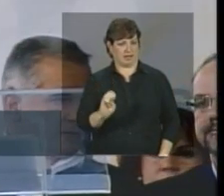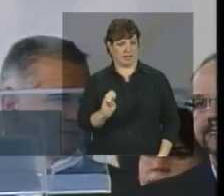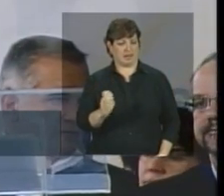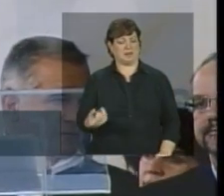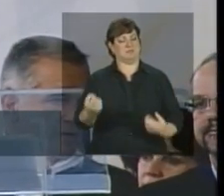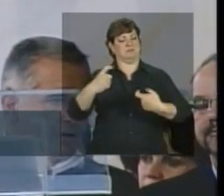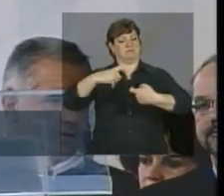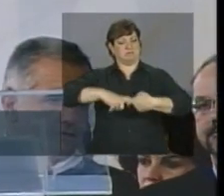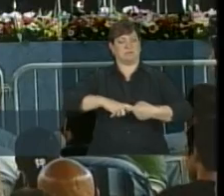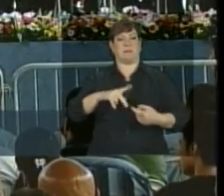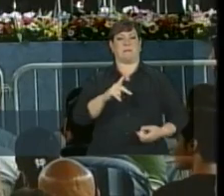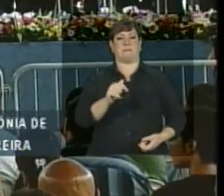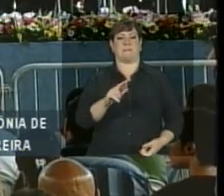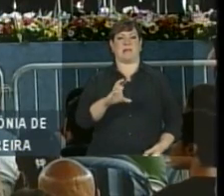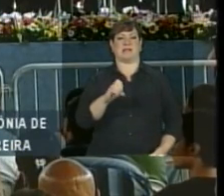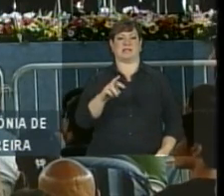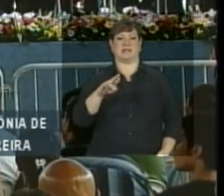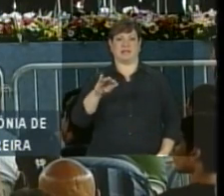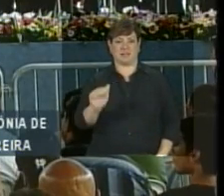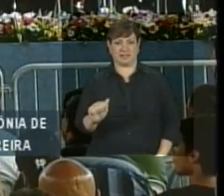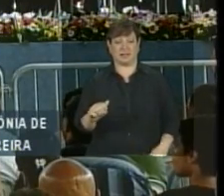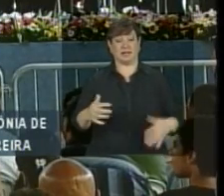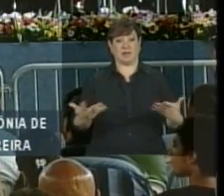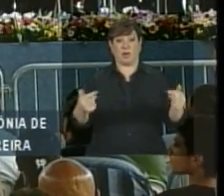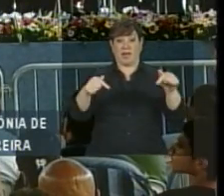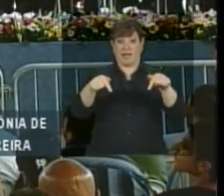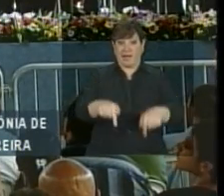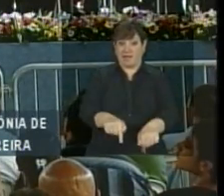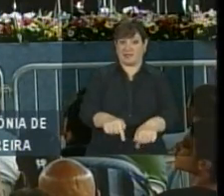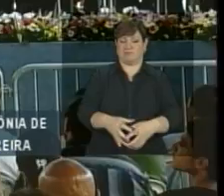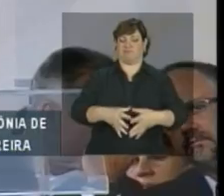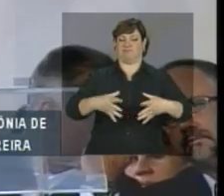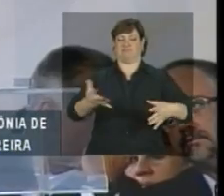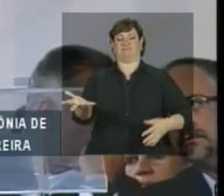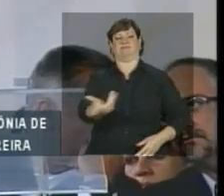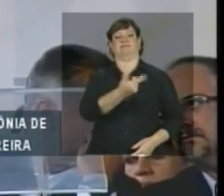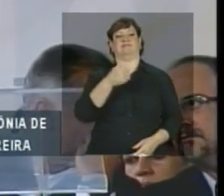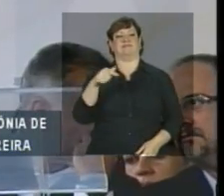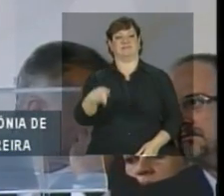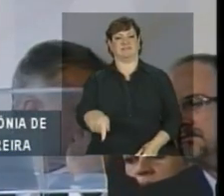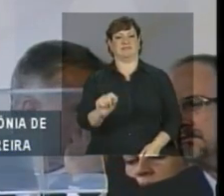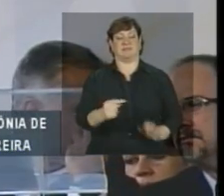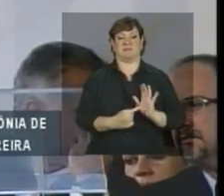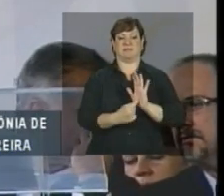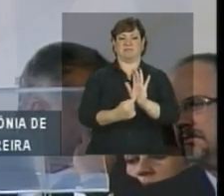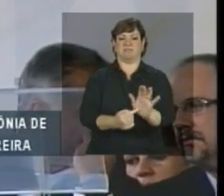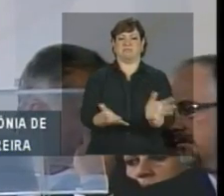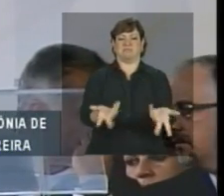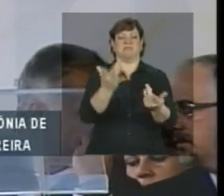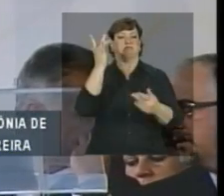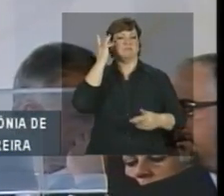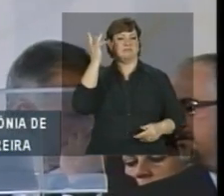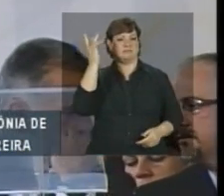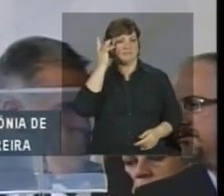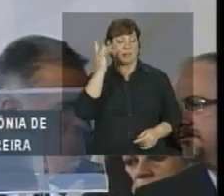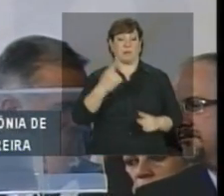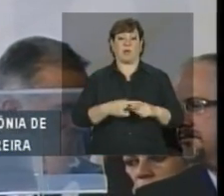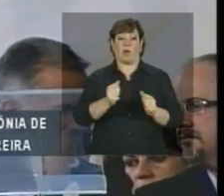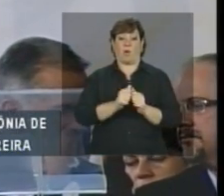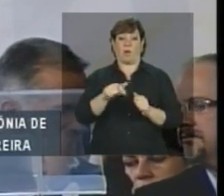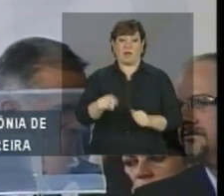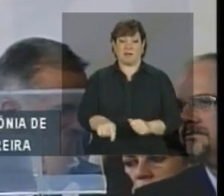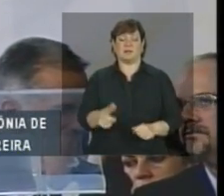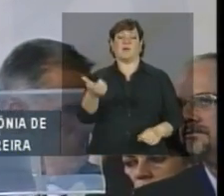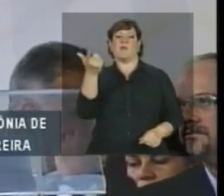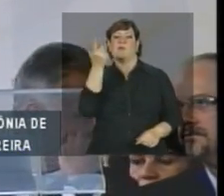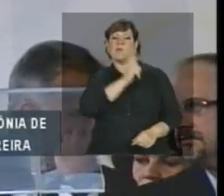prefeito falou isso lá, e esse é o grande segredo, é você estabelecer parcerias, porque com ela se maximiza